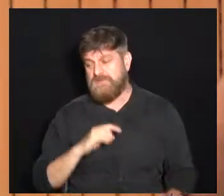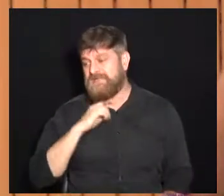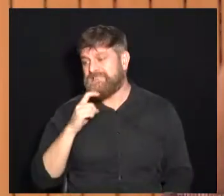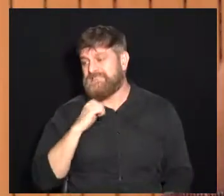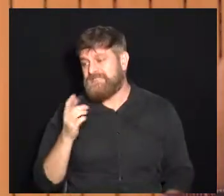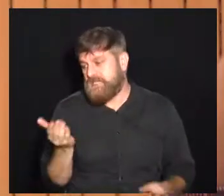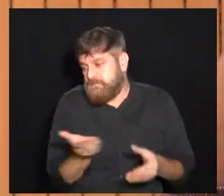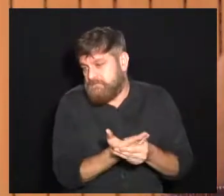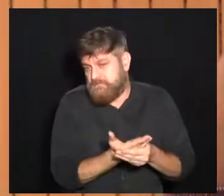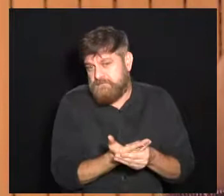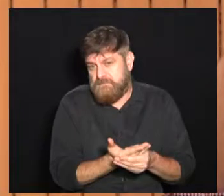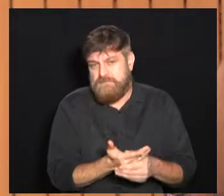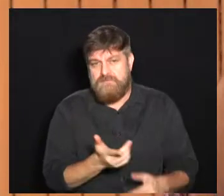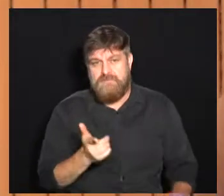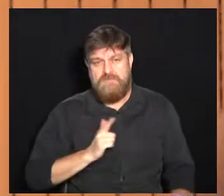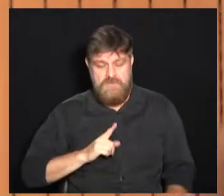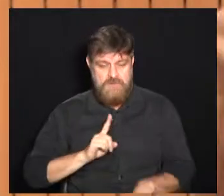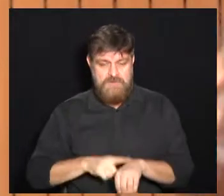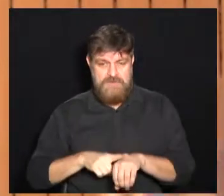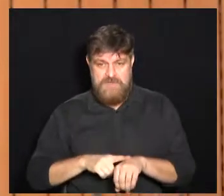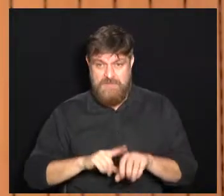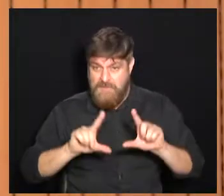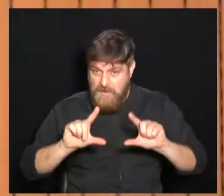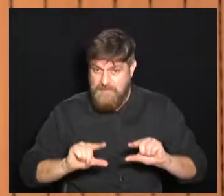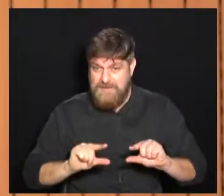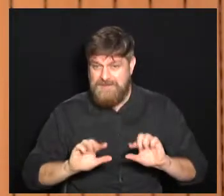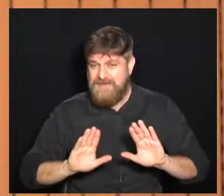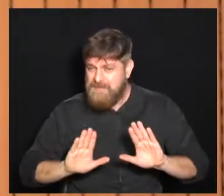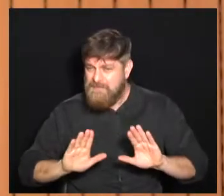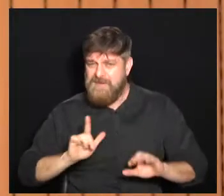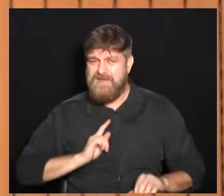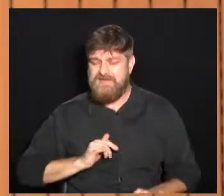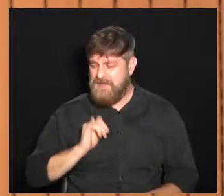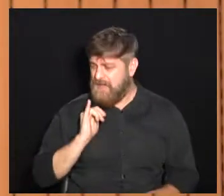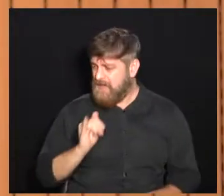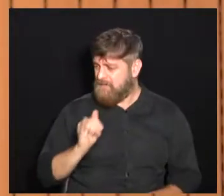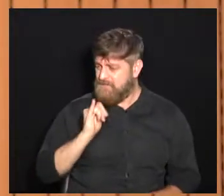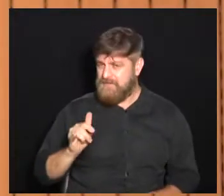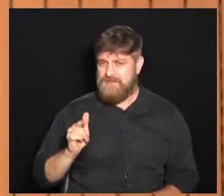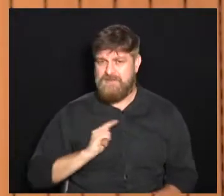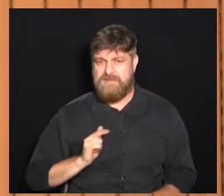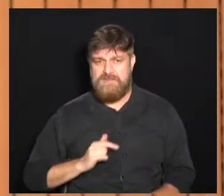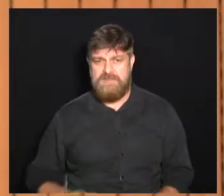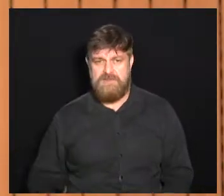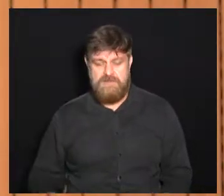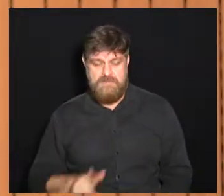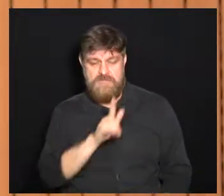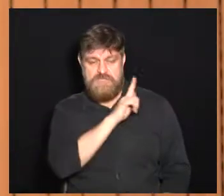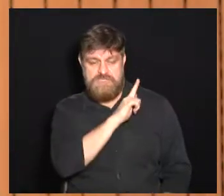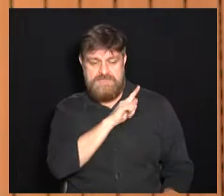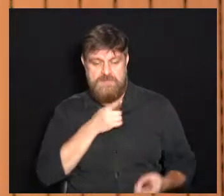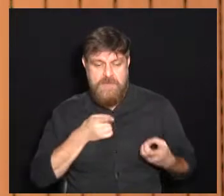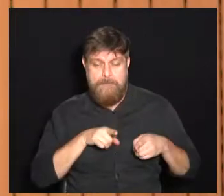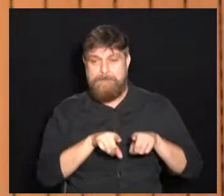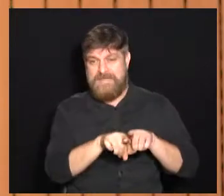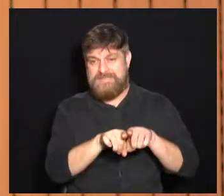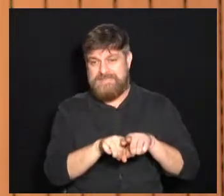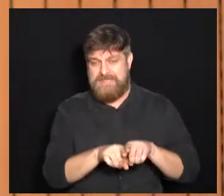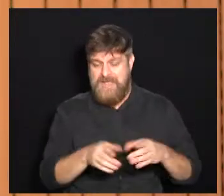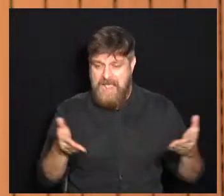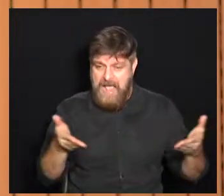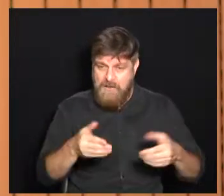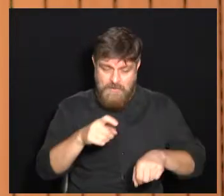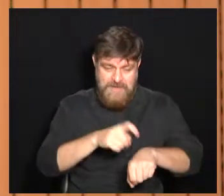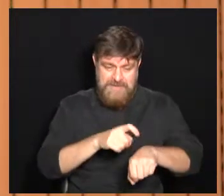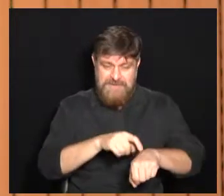com recurso, esse prazo diminuiria. E, como eu falei, é uma cogestão. Então, nesse momento quem está